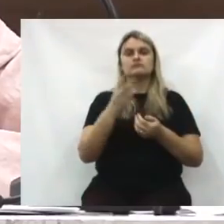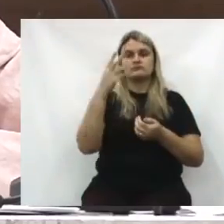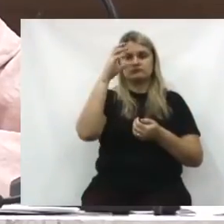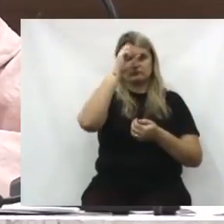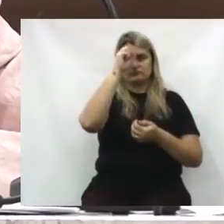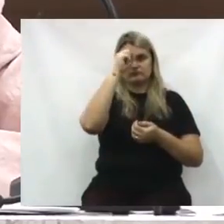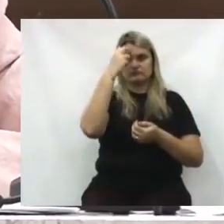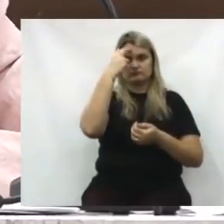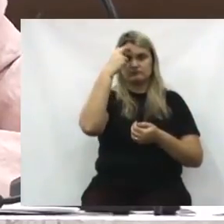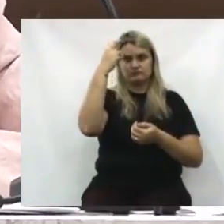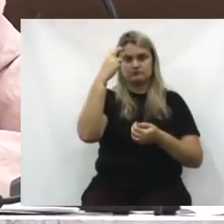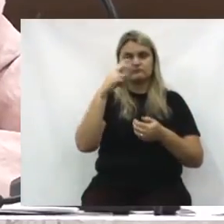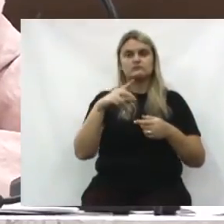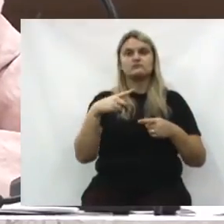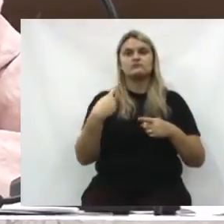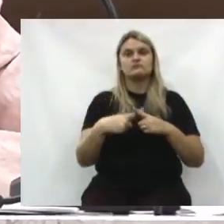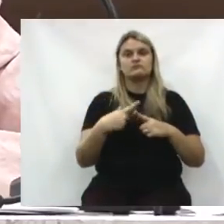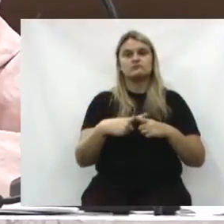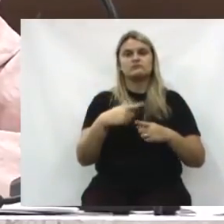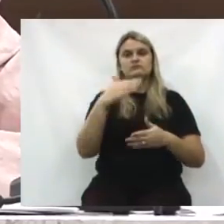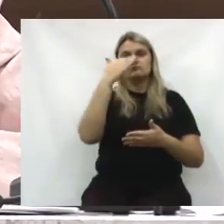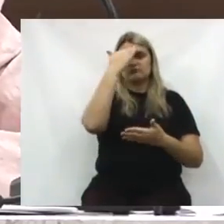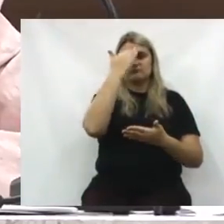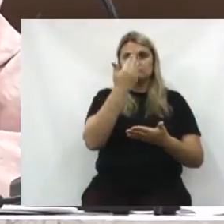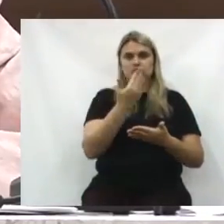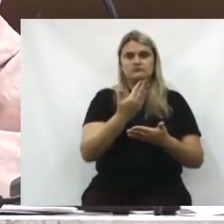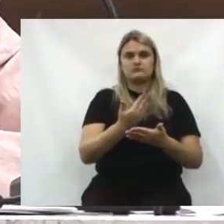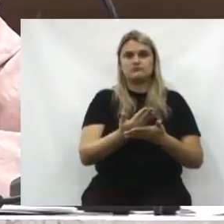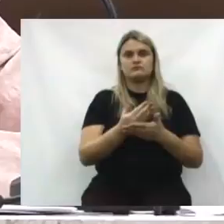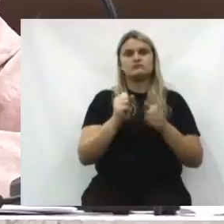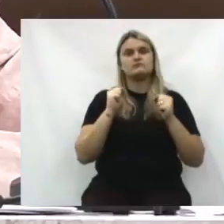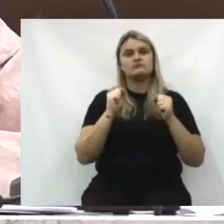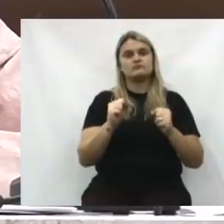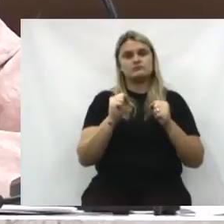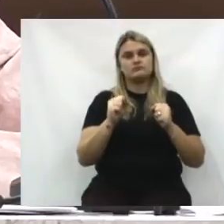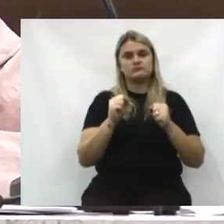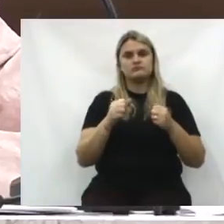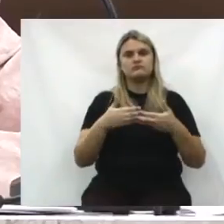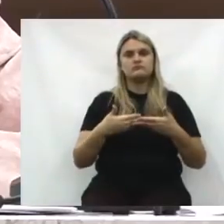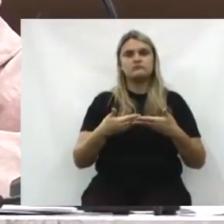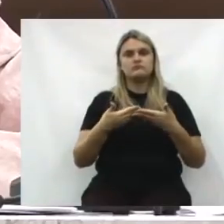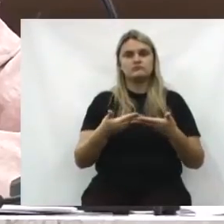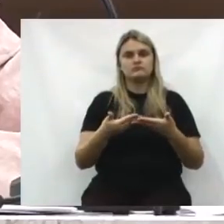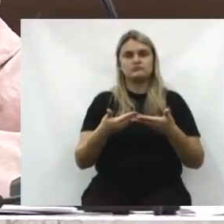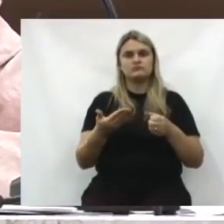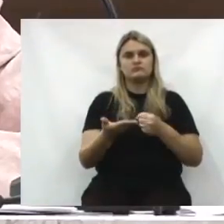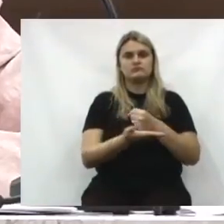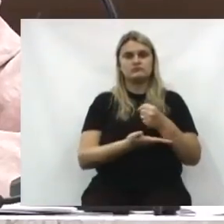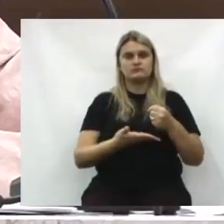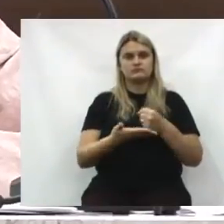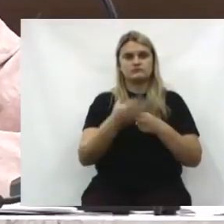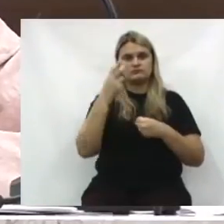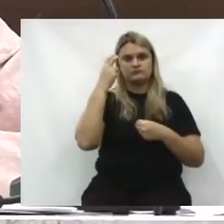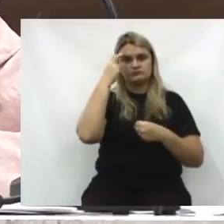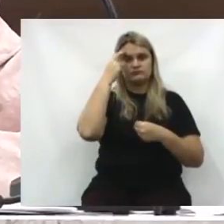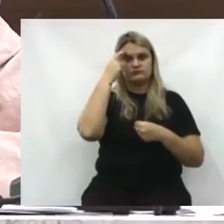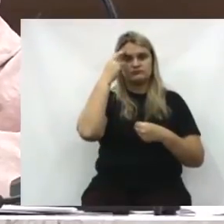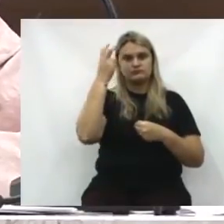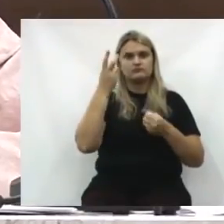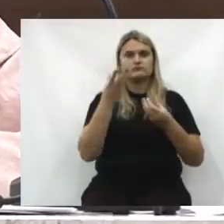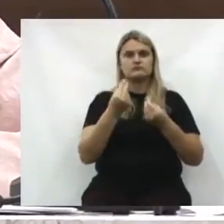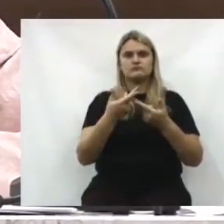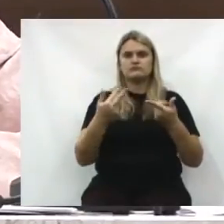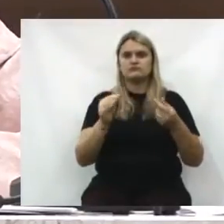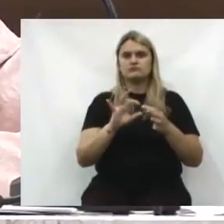do desenvolvimento cognitivo, pois se acredita que este possa viabilizar